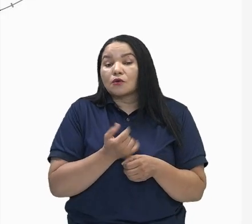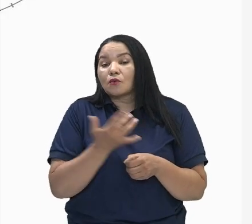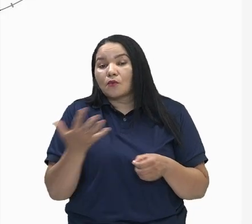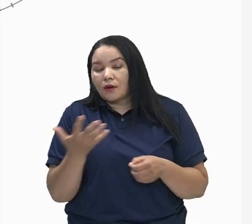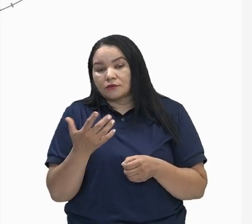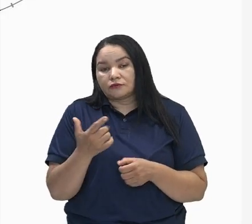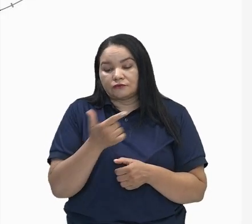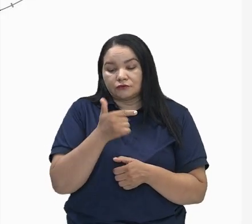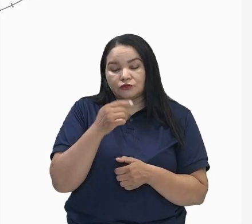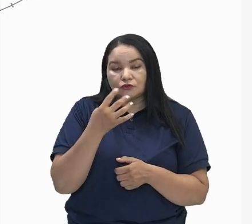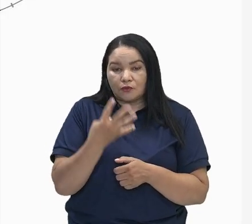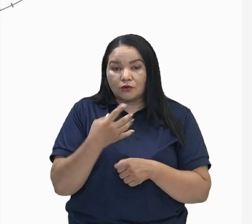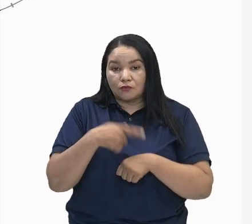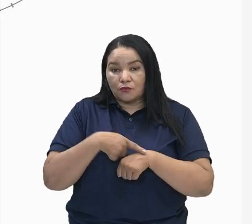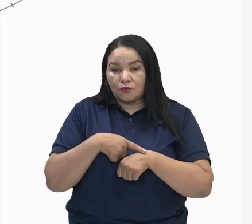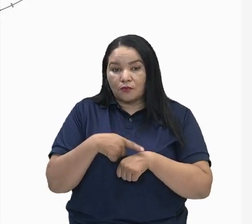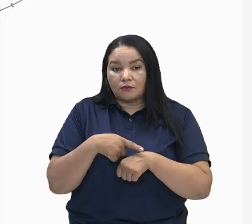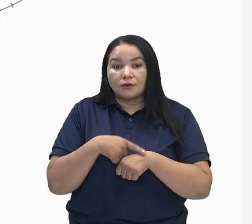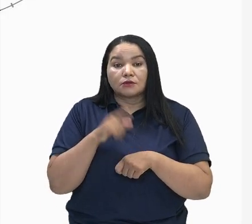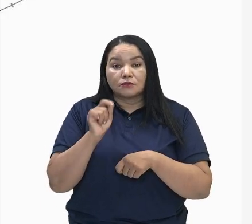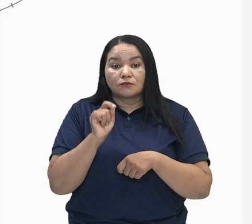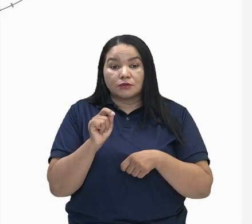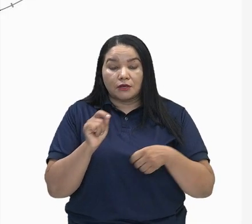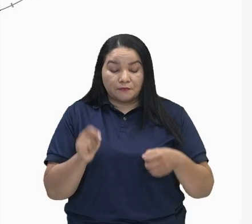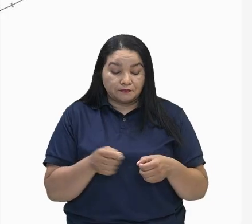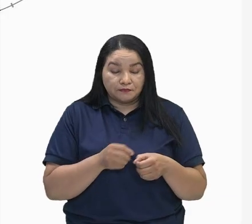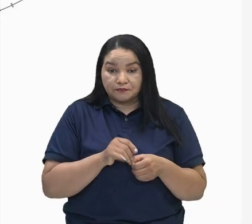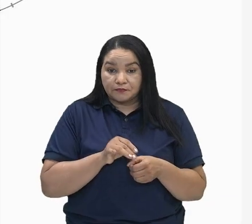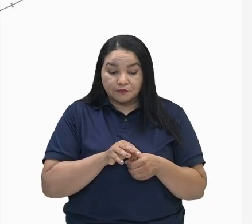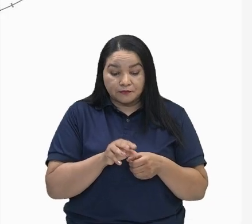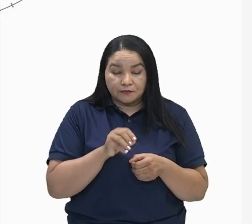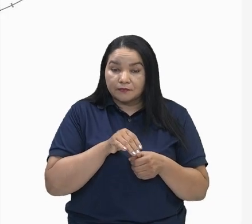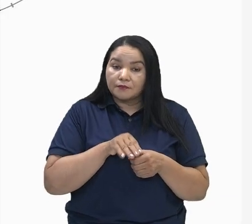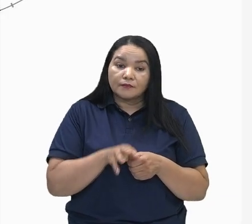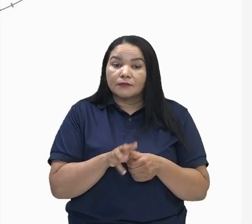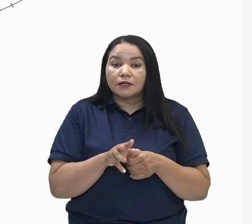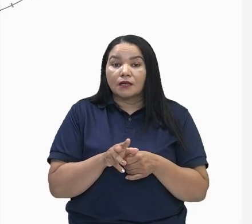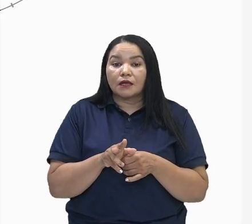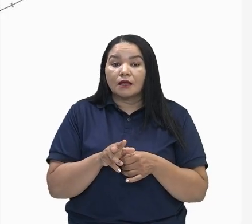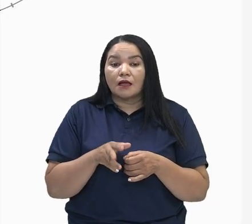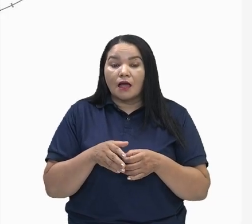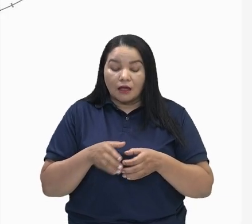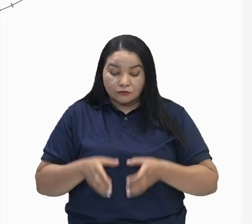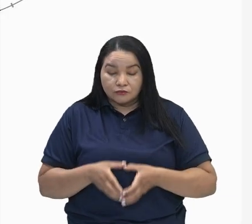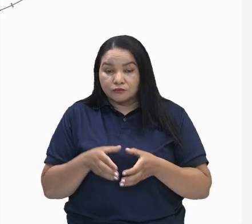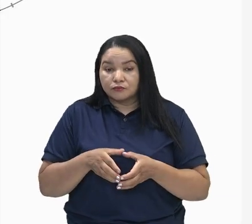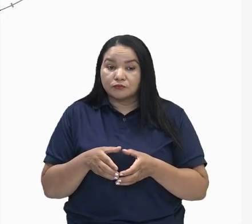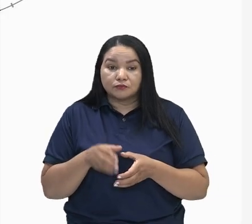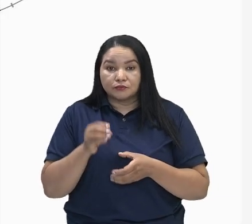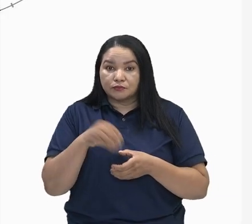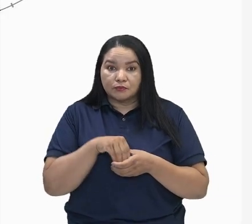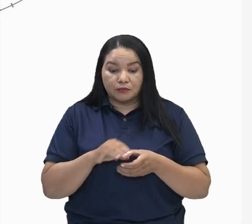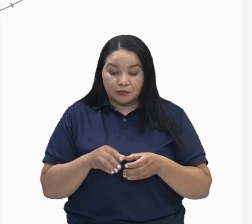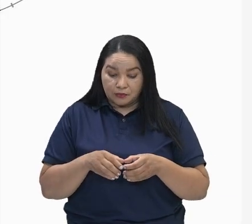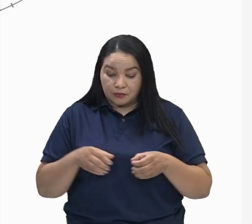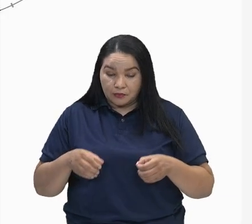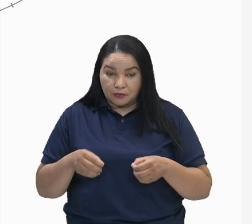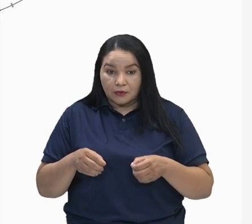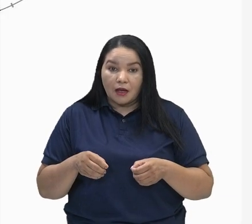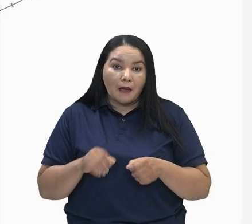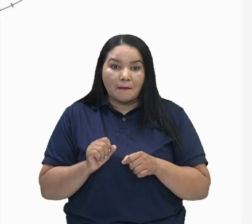e que consiste na expulsão do ovócito pelo ovário. O 14º dia de um ciclo